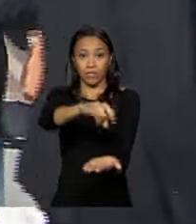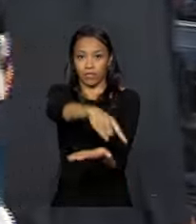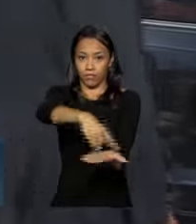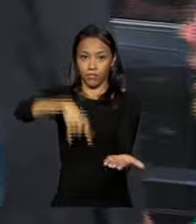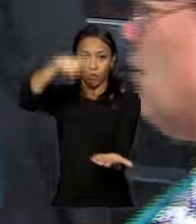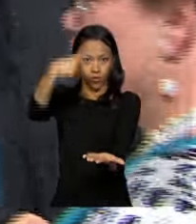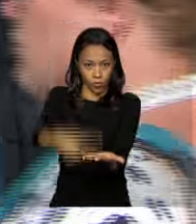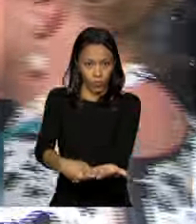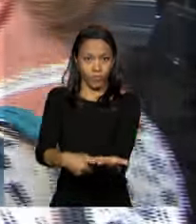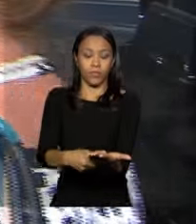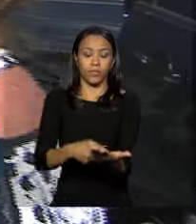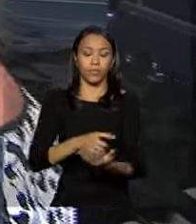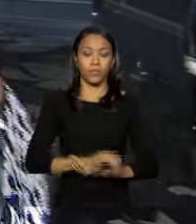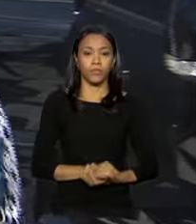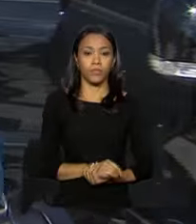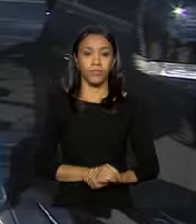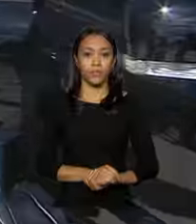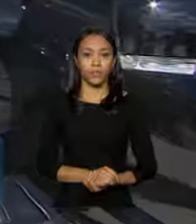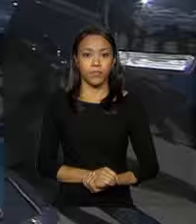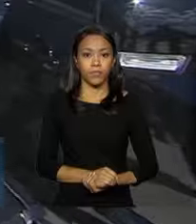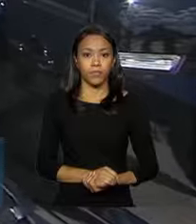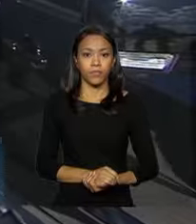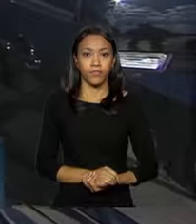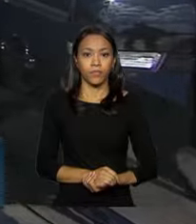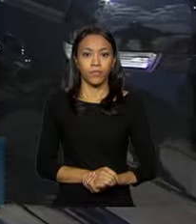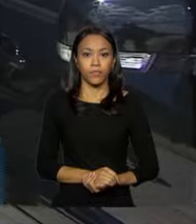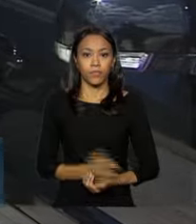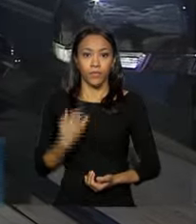este encontro.